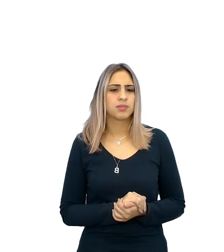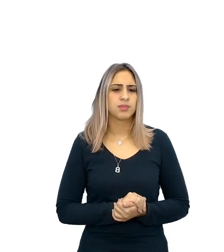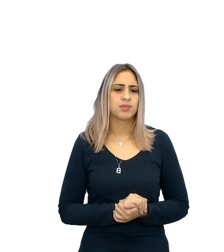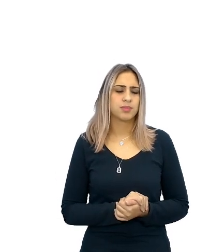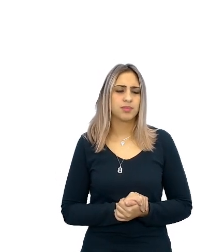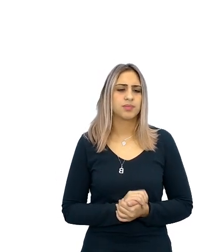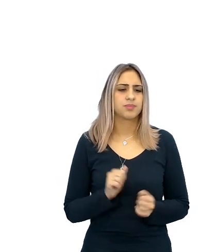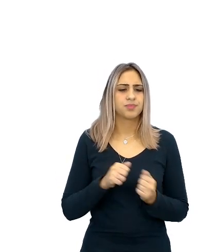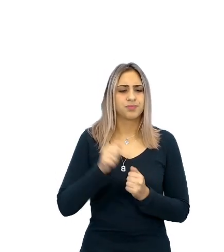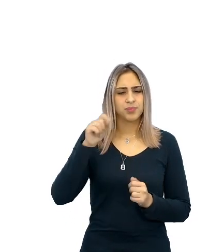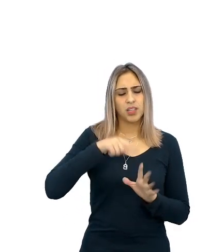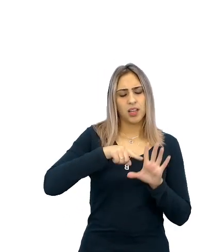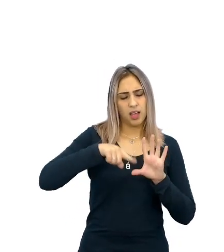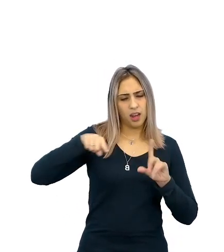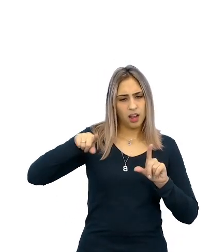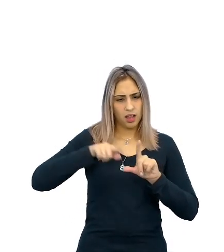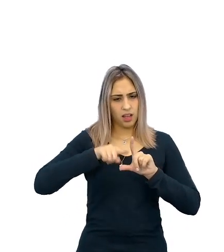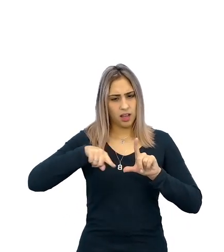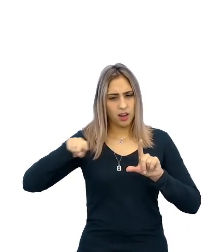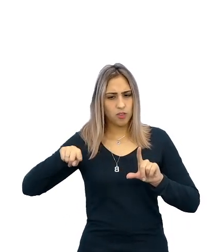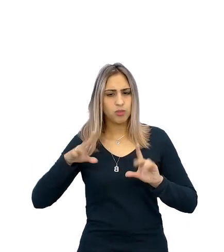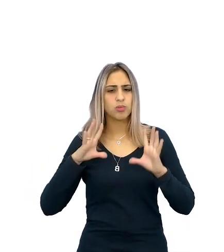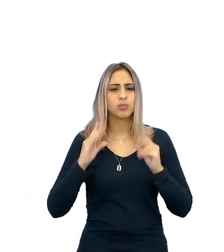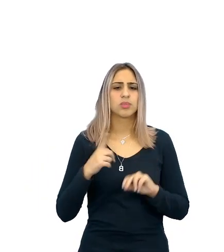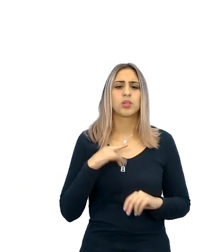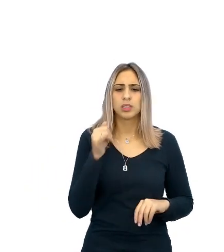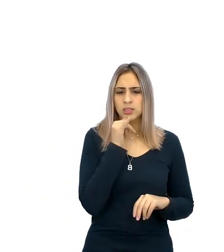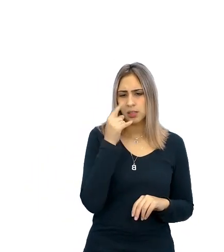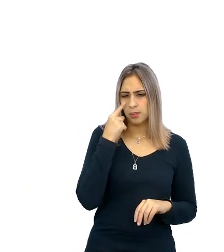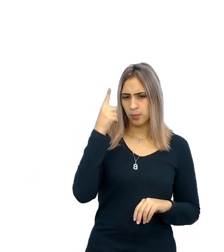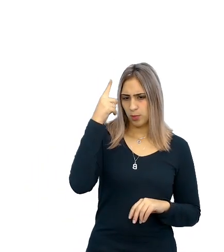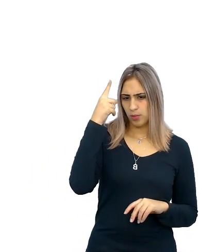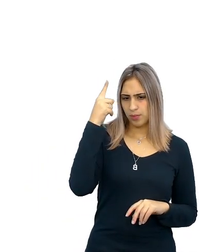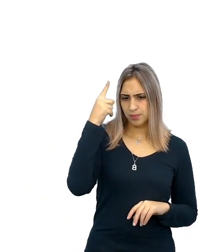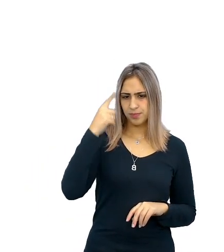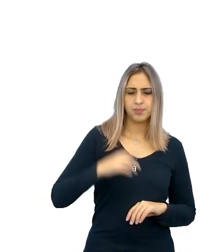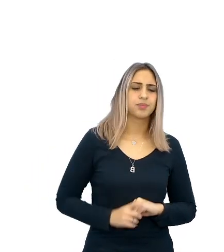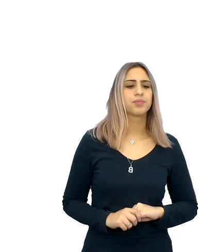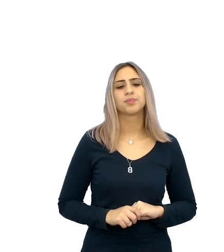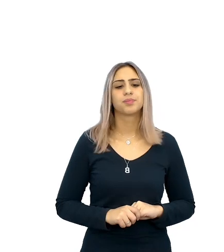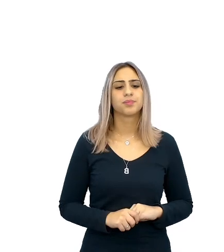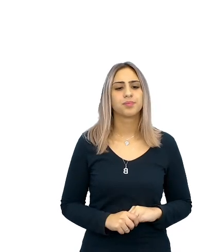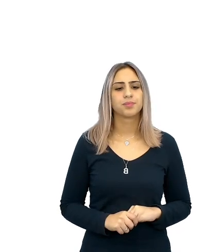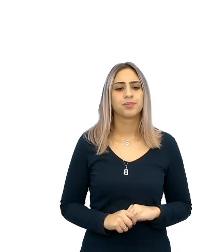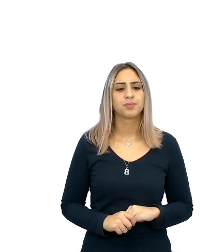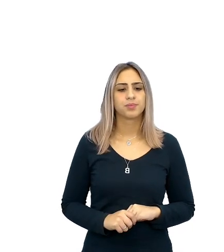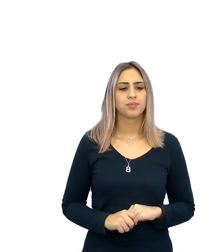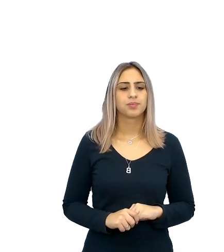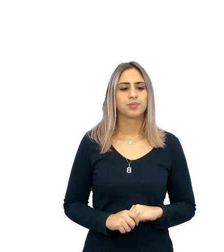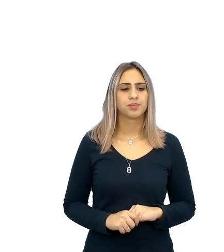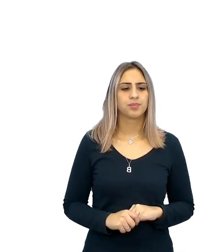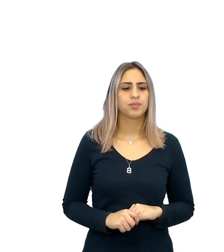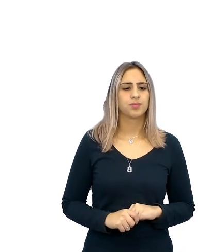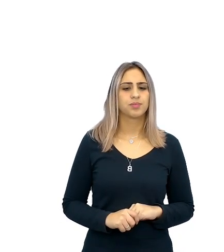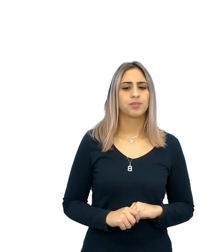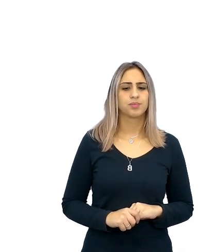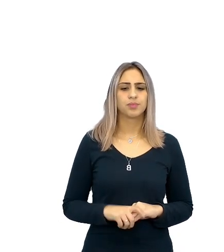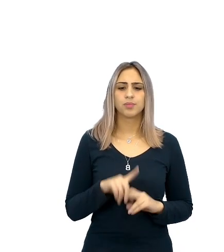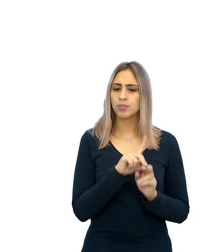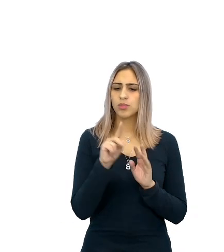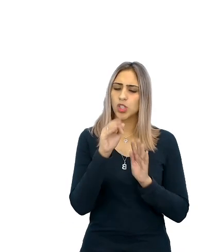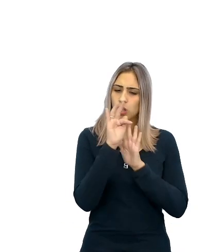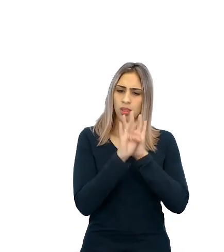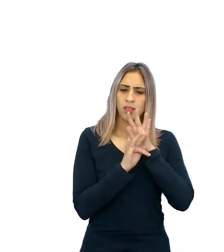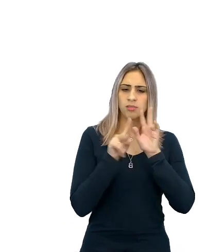cartazes, infográficos, por isso que nós temos aqui até um exemplo aqui ao lado, né, de um infográfico mostrando, então, não só no campo,